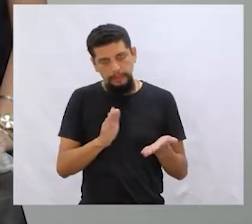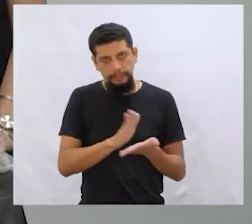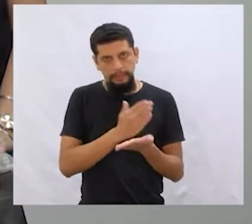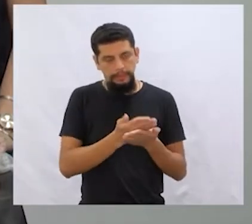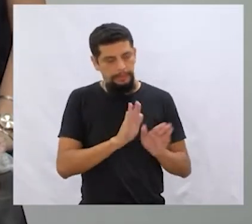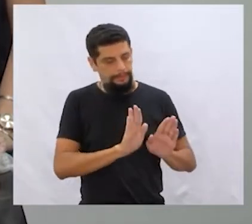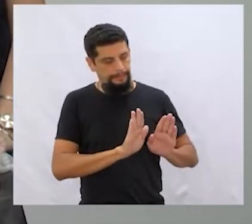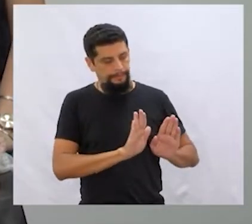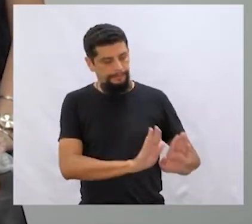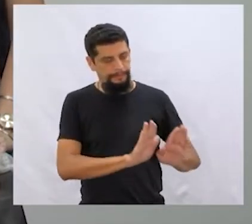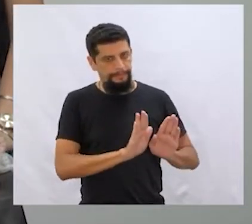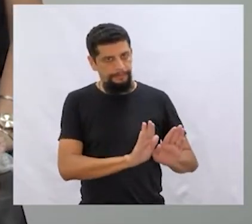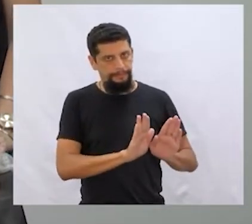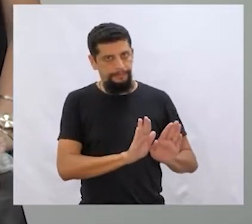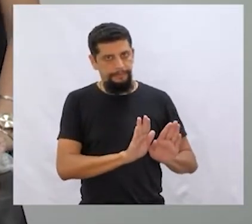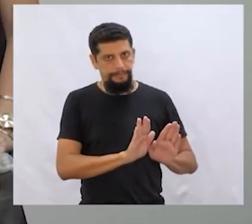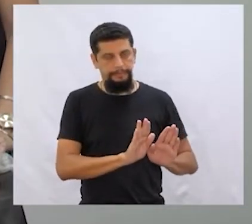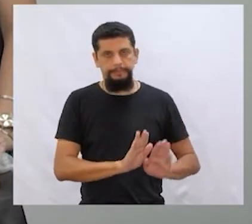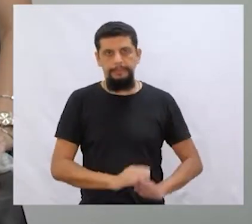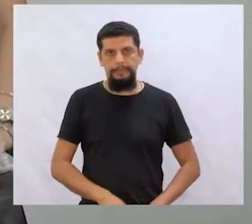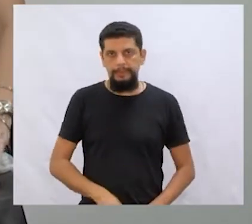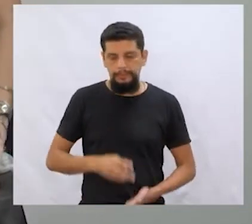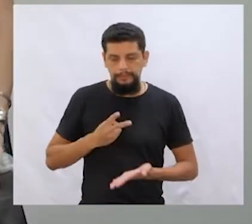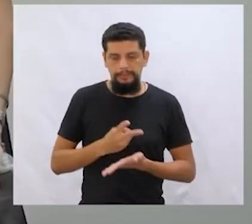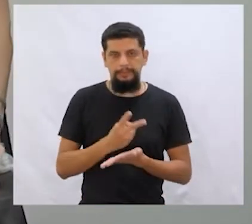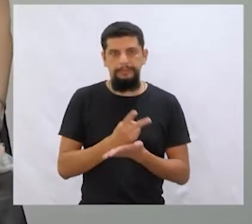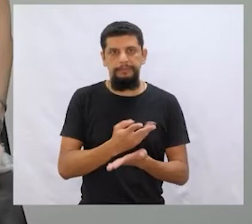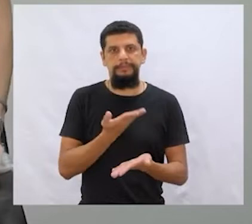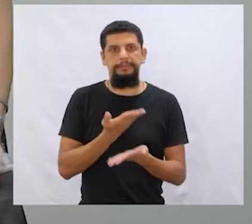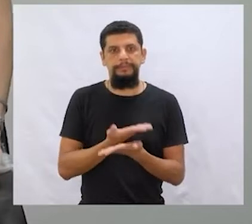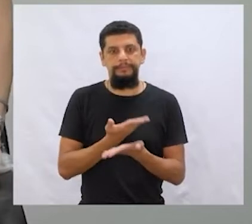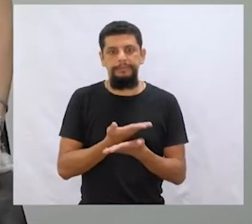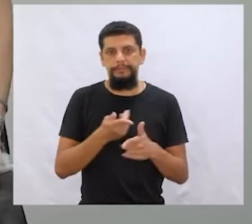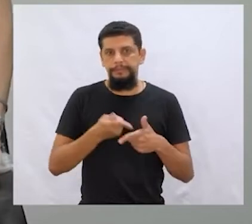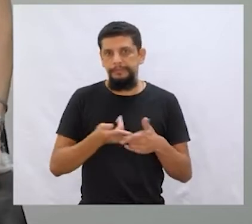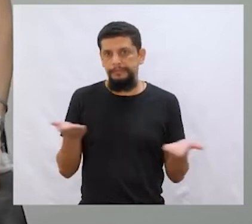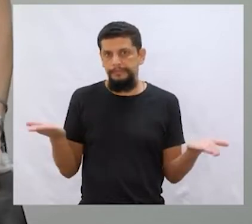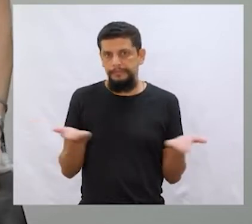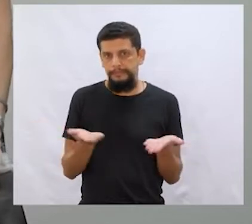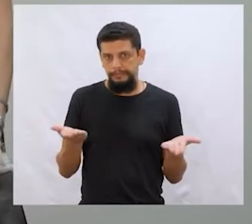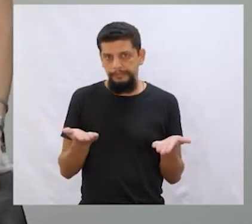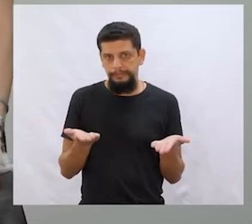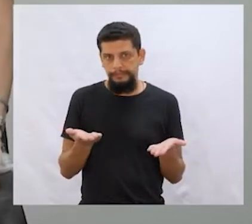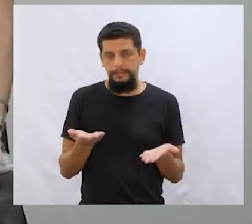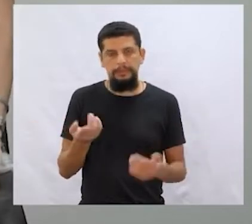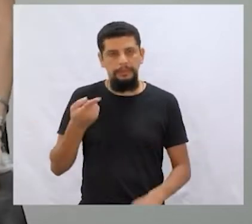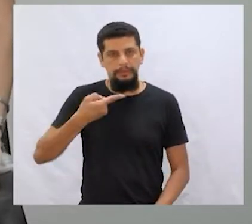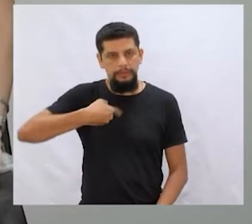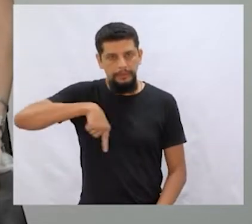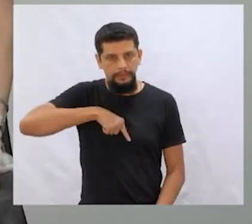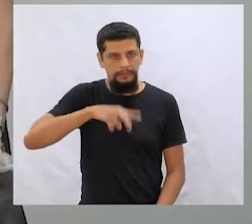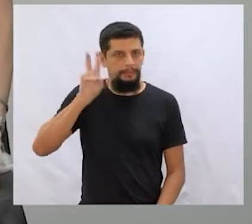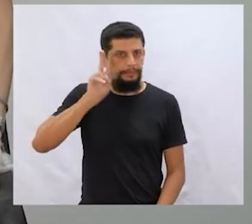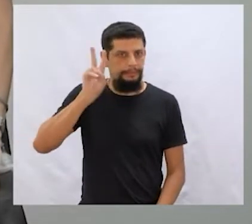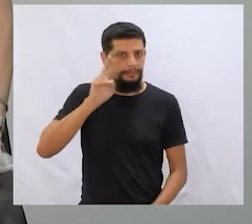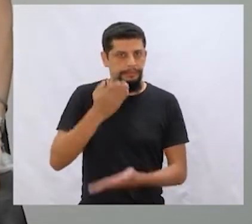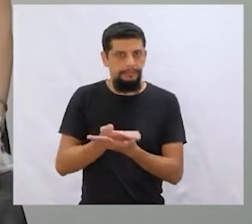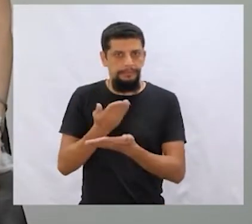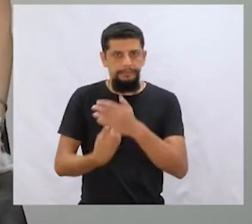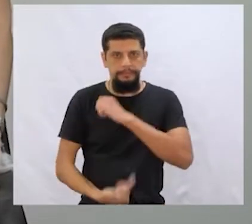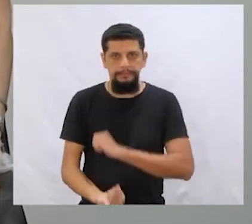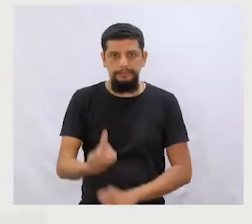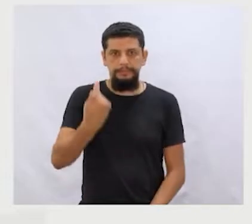deixa o caderninho ali do lado, ó, o nosso tá aqui. Isso. E vamos dar continuidade. Porque agora nós vamos recordar a